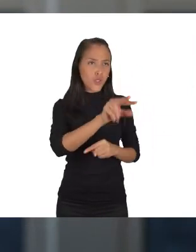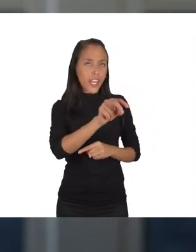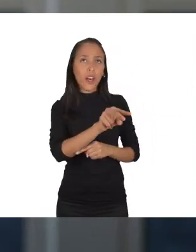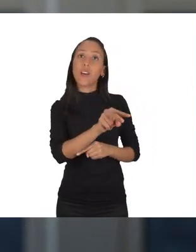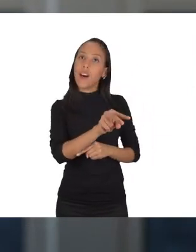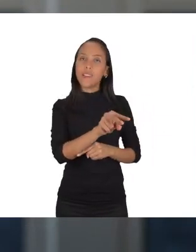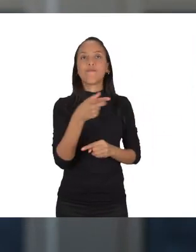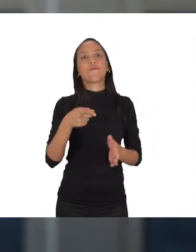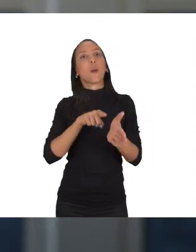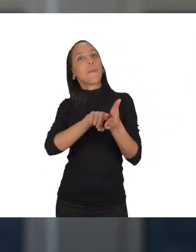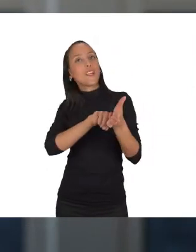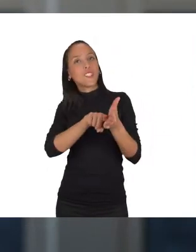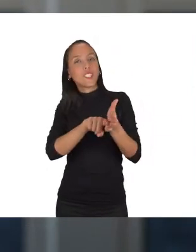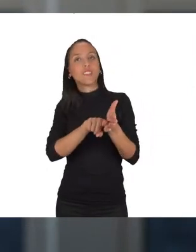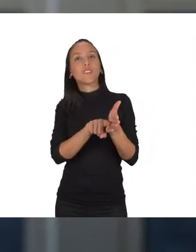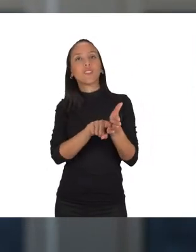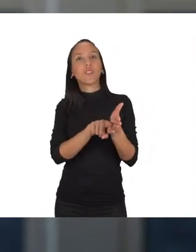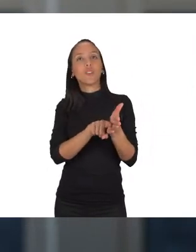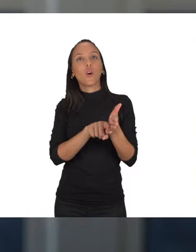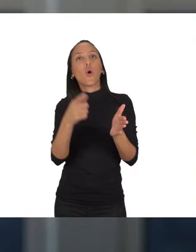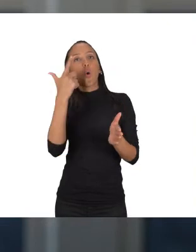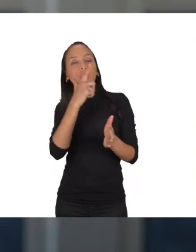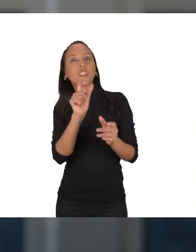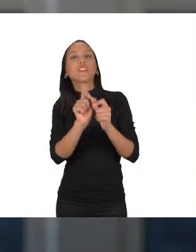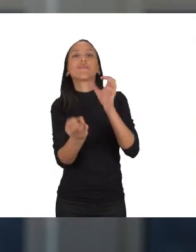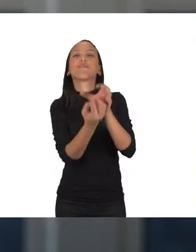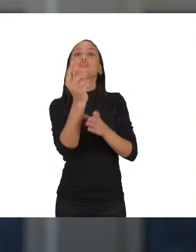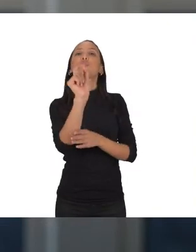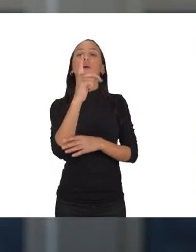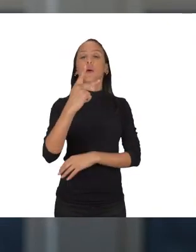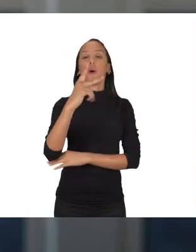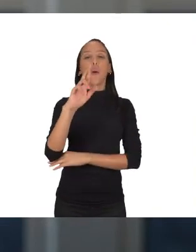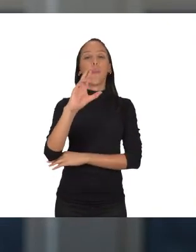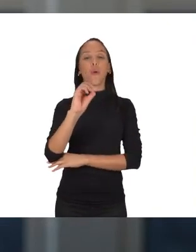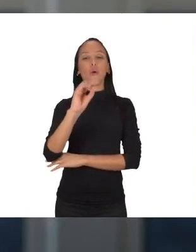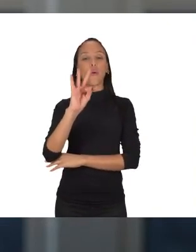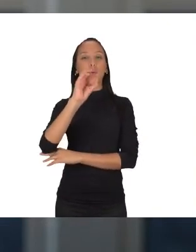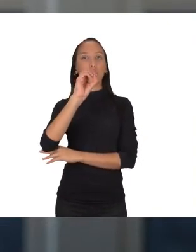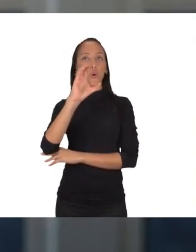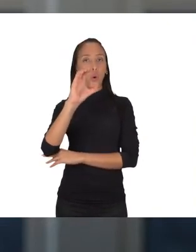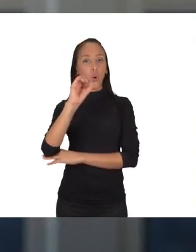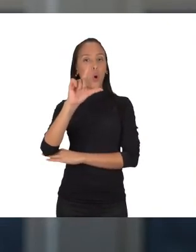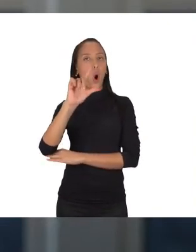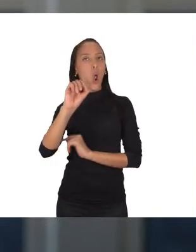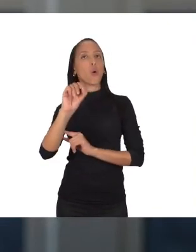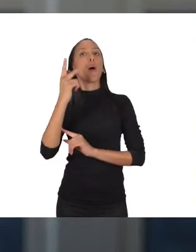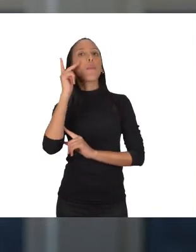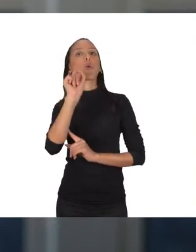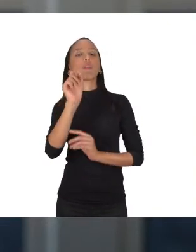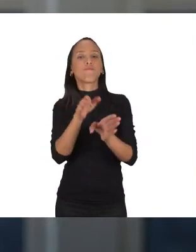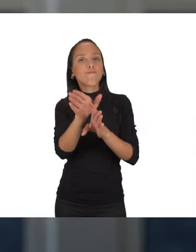esta pesquisa também acabou construindo um protocolo de investigação onde estão dados os